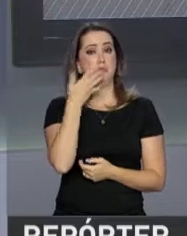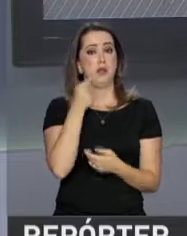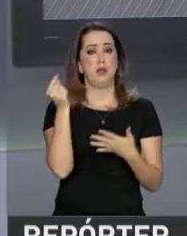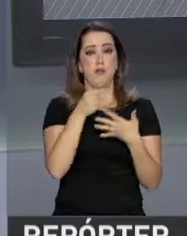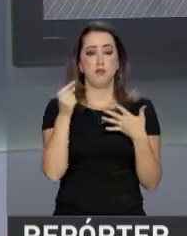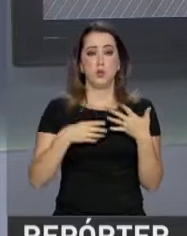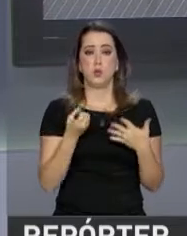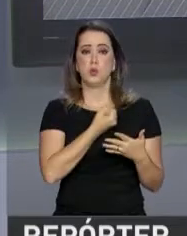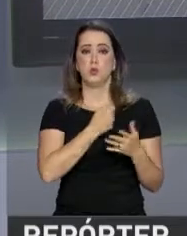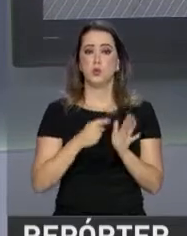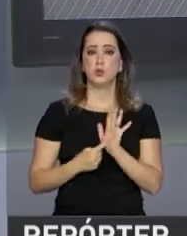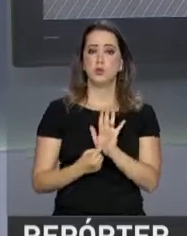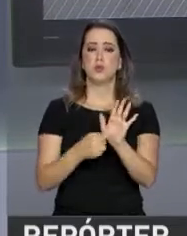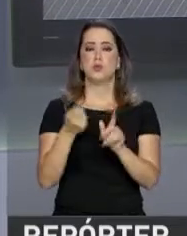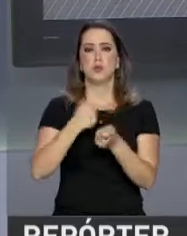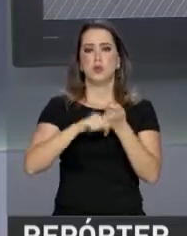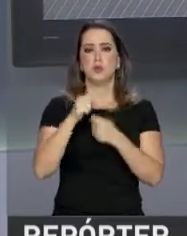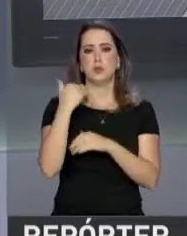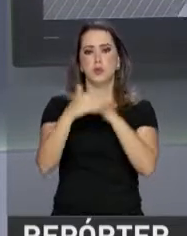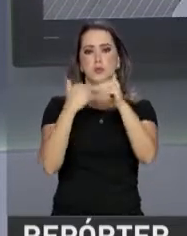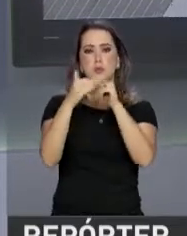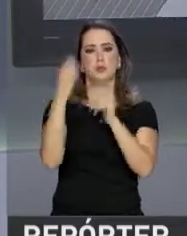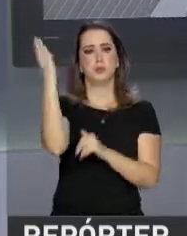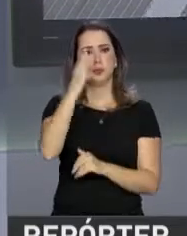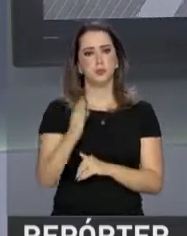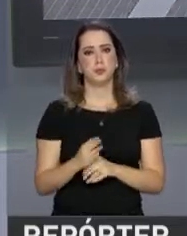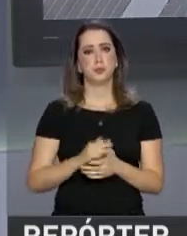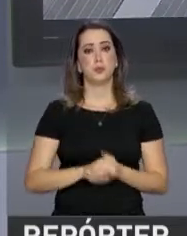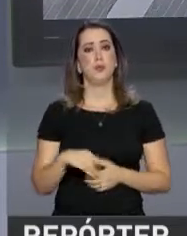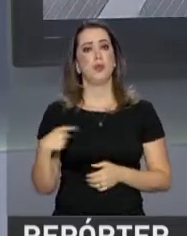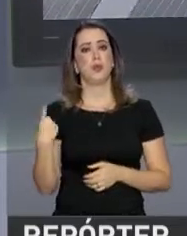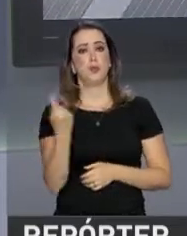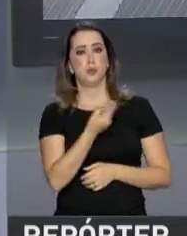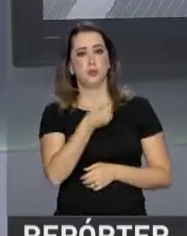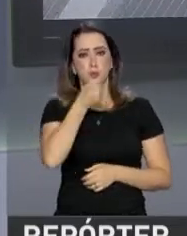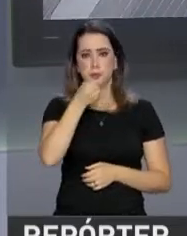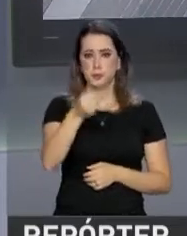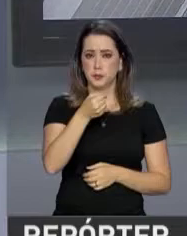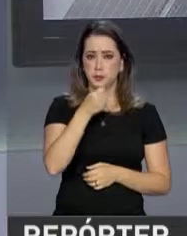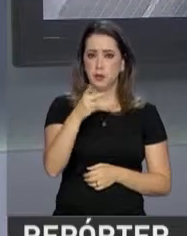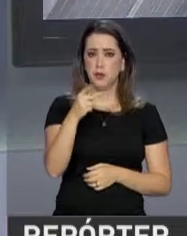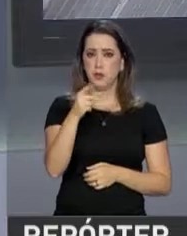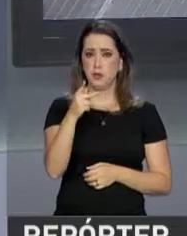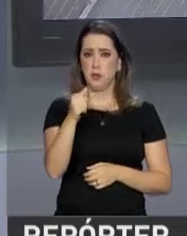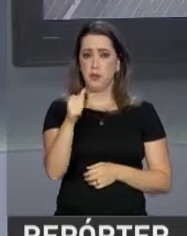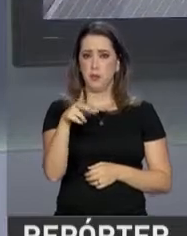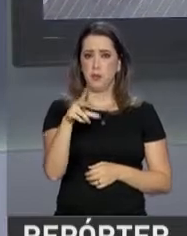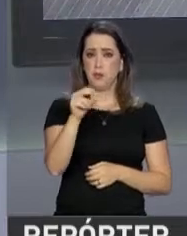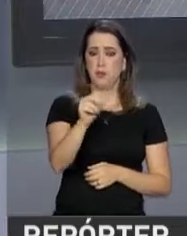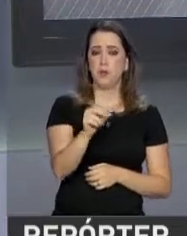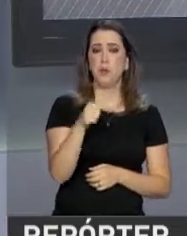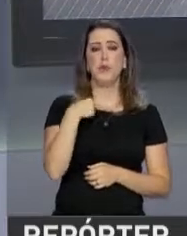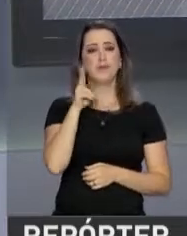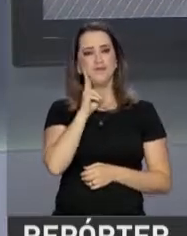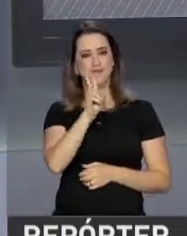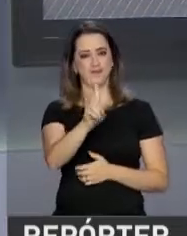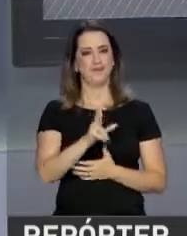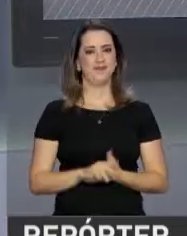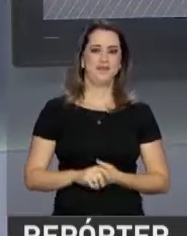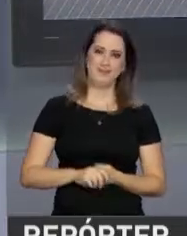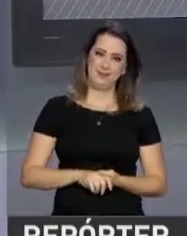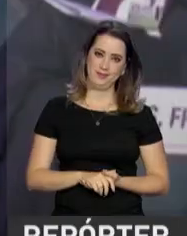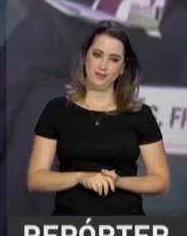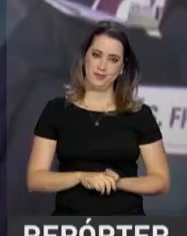os números que mostram a retomada do crescimento econômico no Brasil. A nossa correspondente em Washington, Paola Diorte, acompanhou.